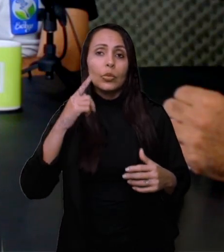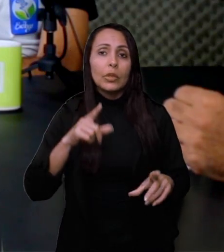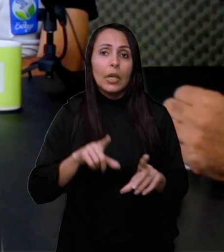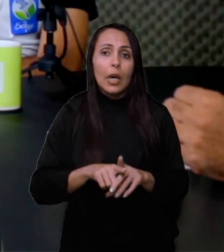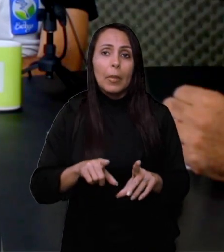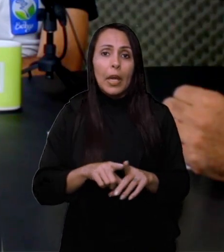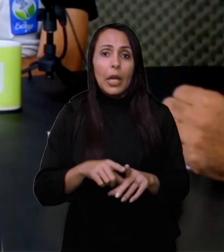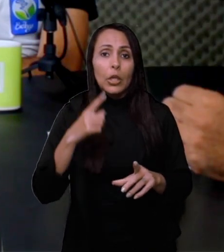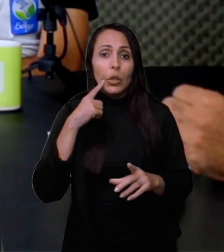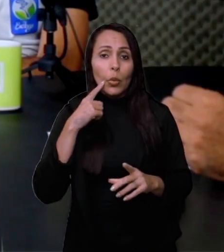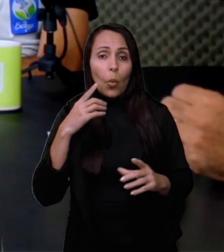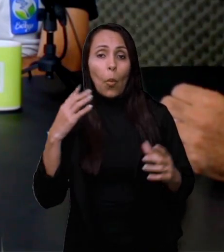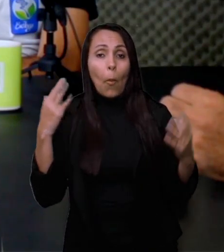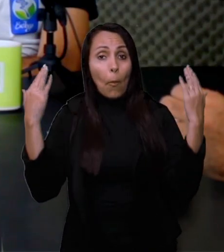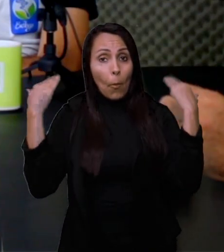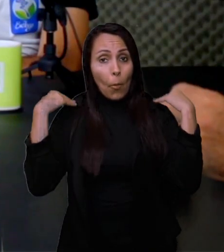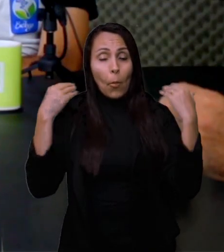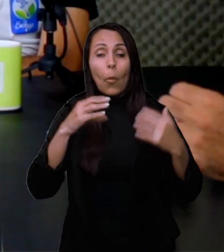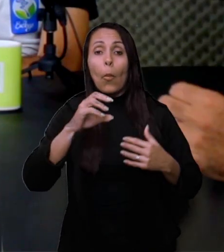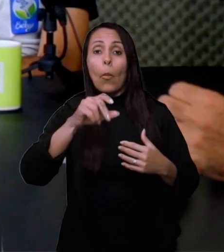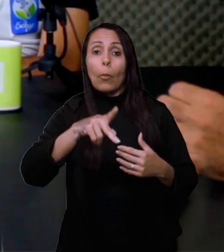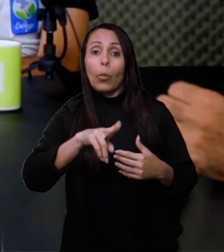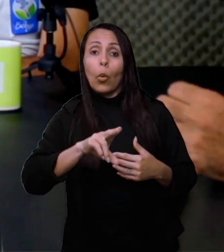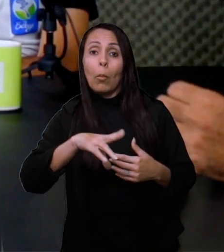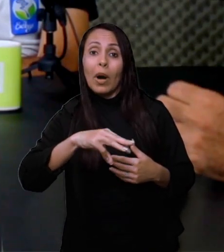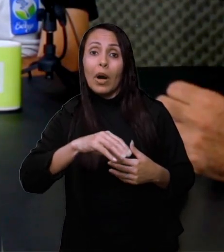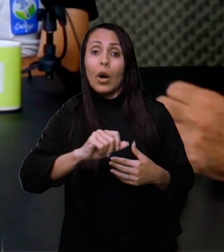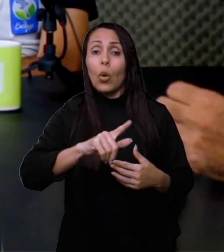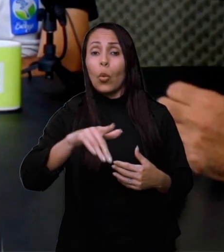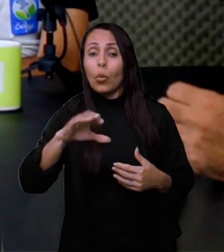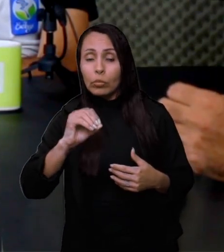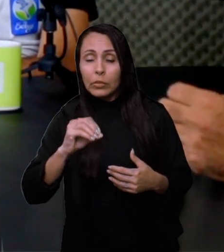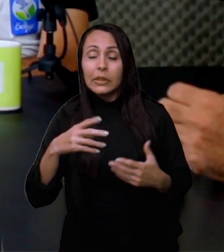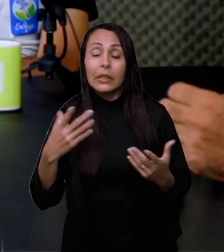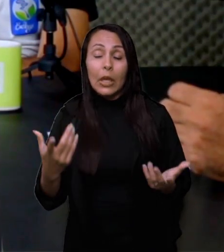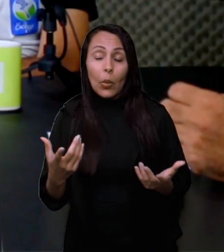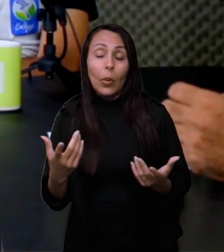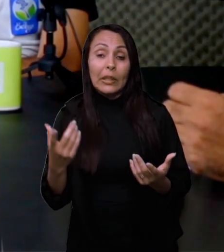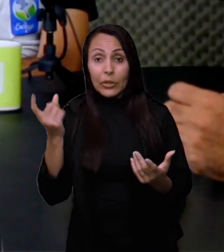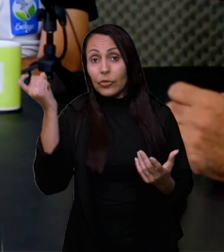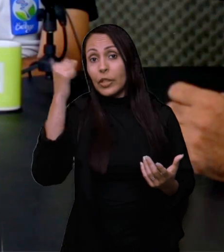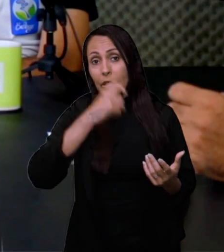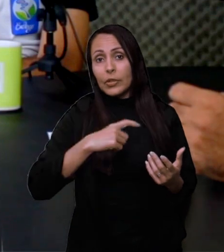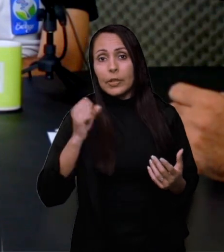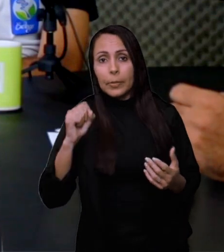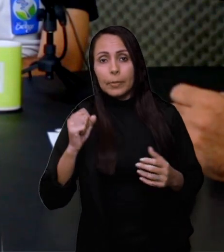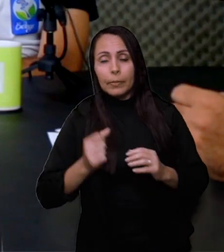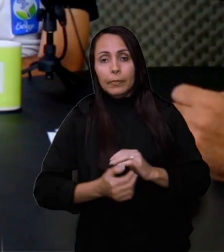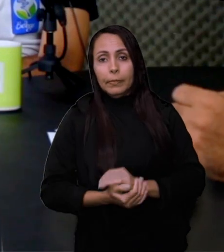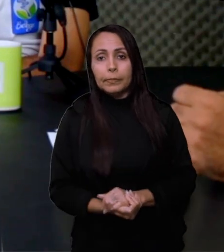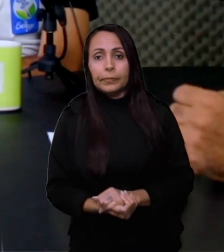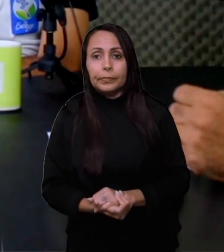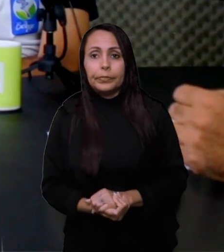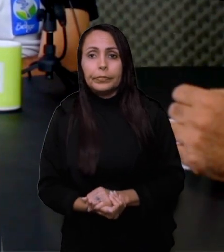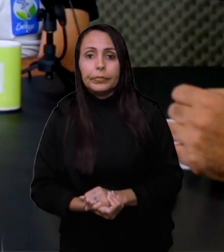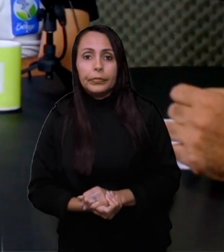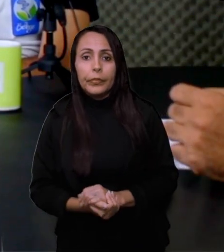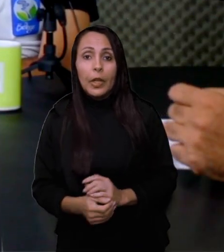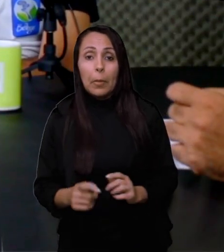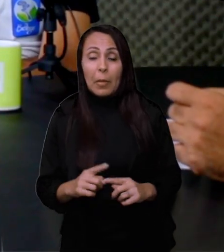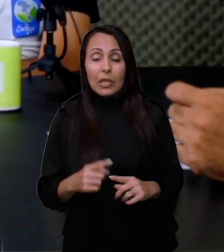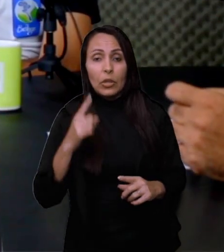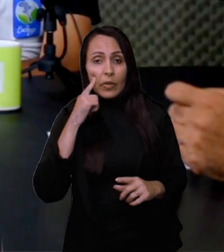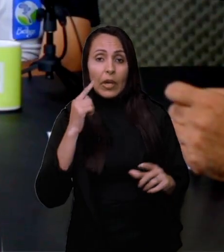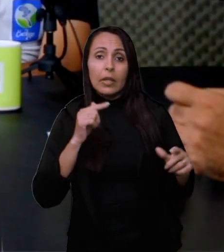no pulmão humano também. Uhum. Então, é complicado, assim, complicado mesmo. Eu estava